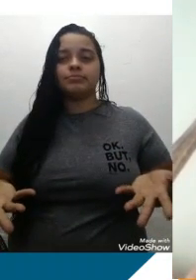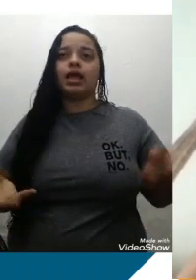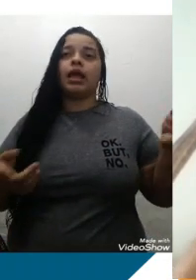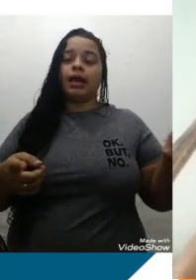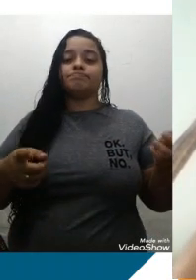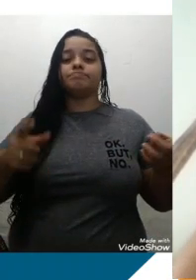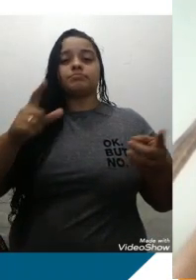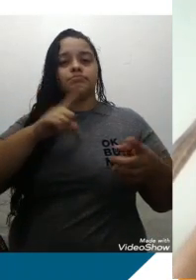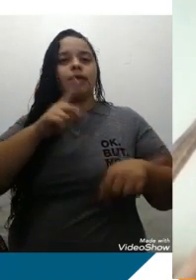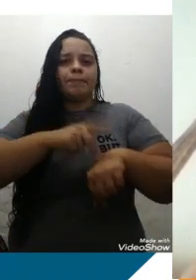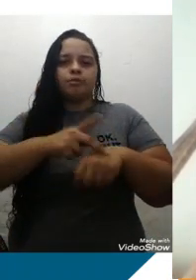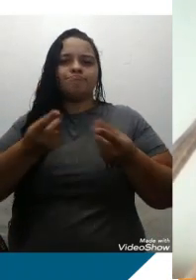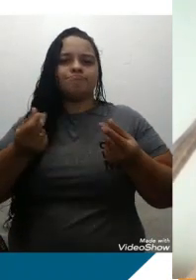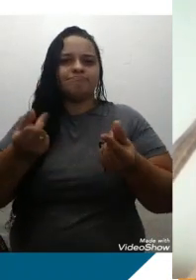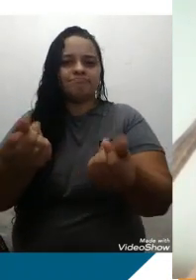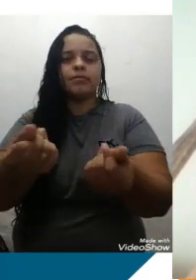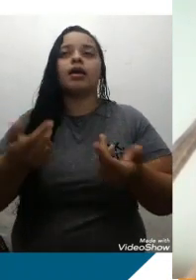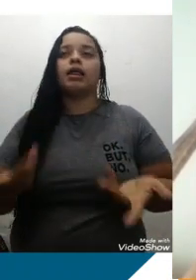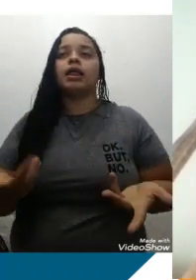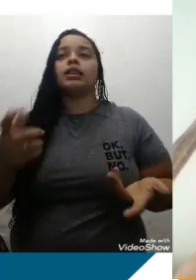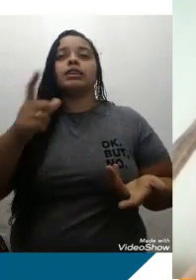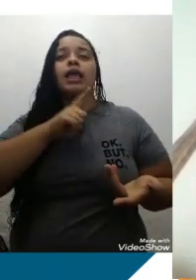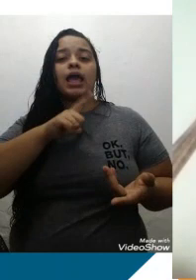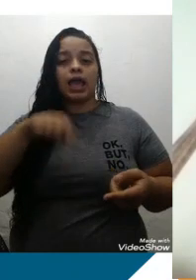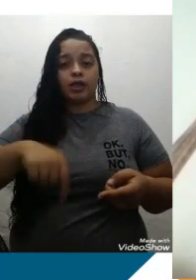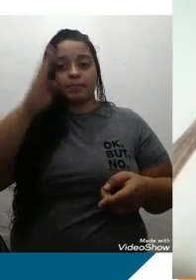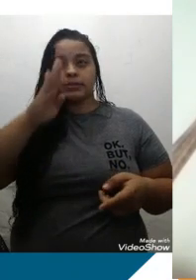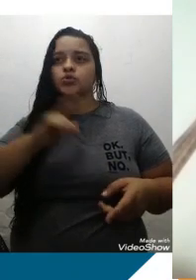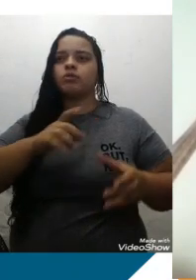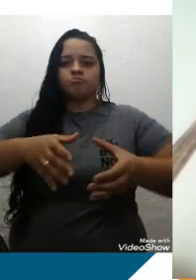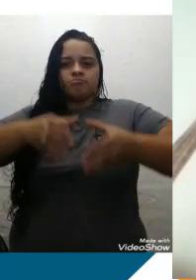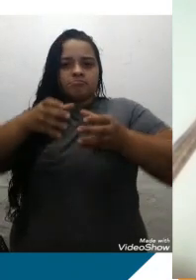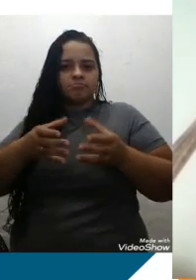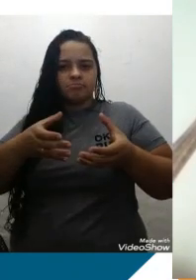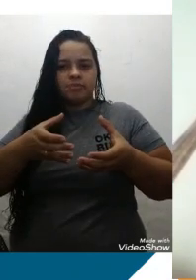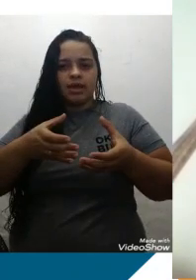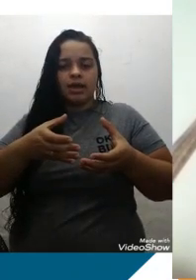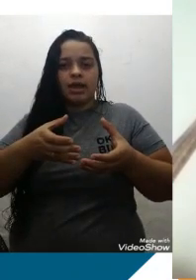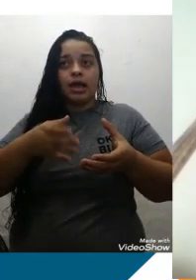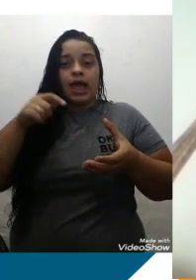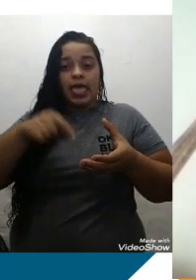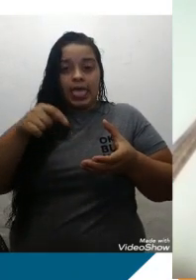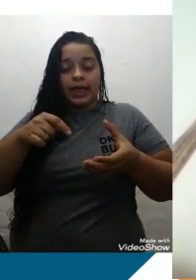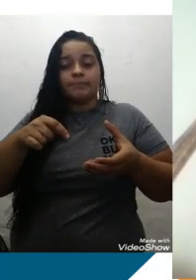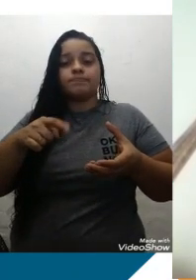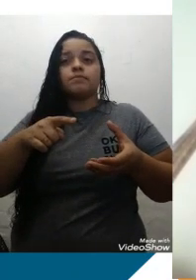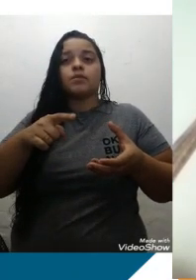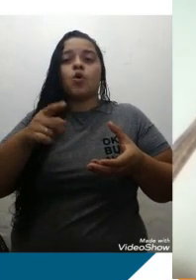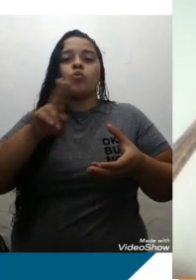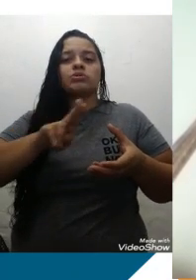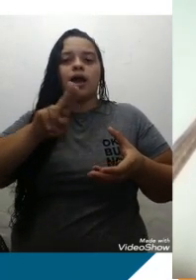das sociedades do território do Brasil, a arqueologia revela, por exemplo, a presença de sambaquis. São um tipo de construção que